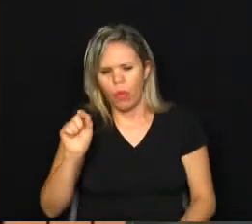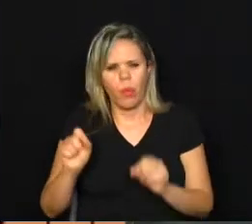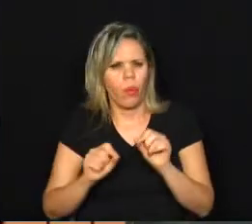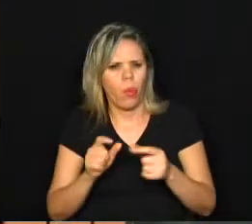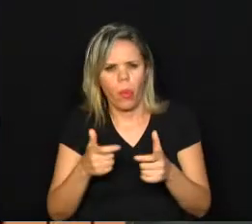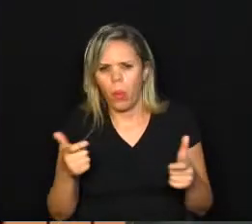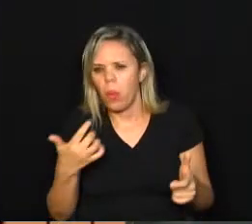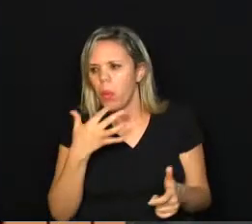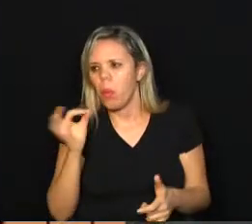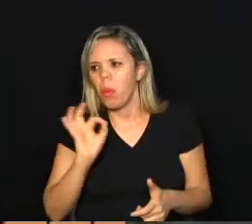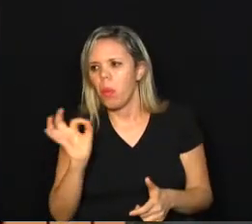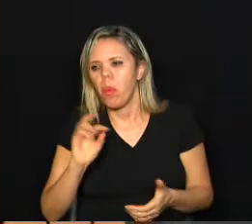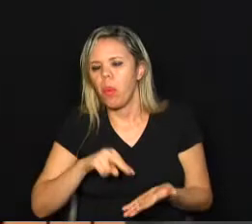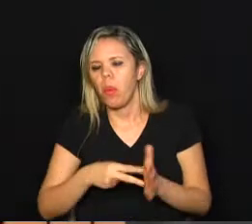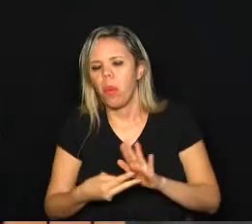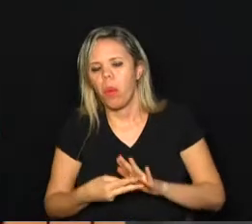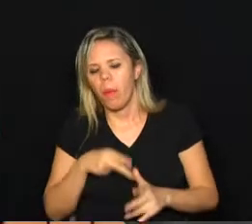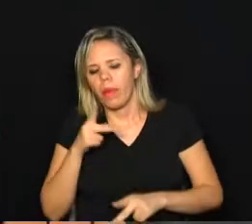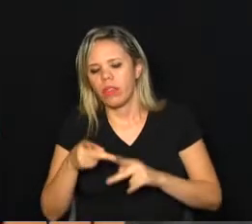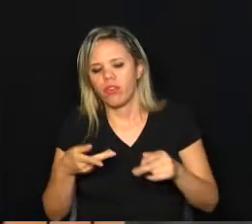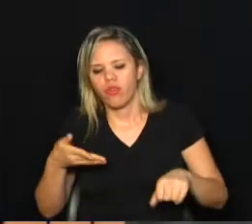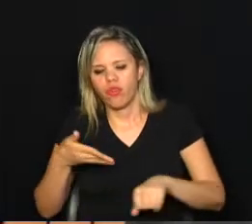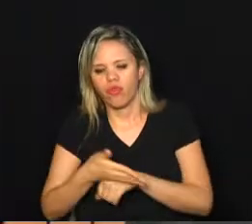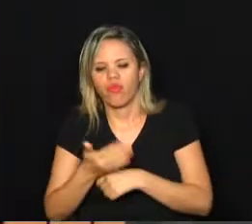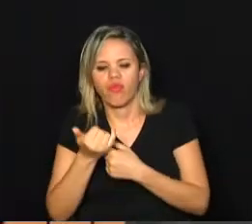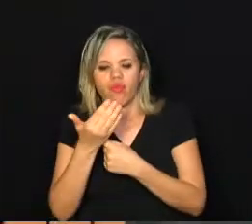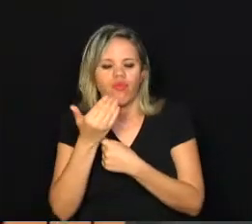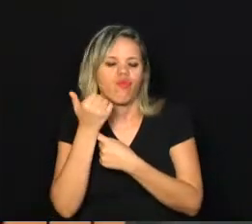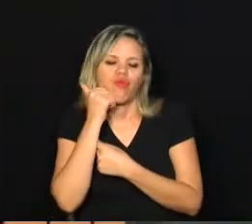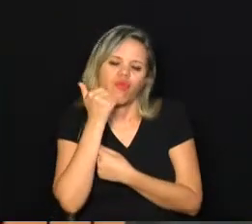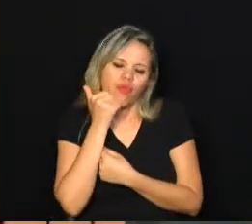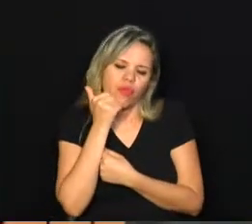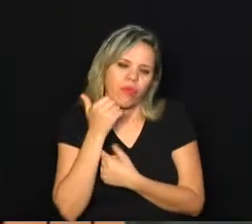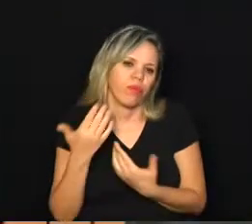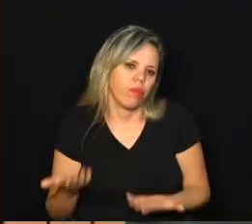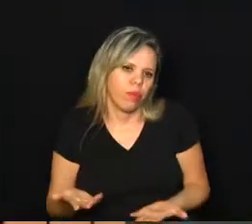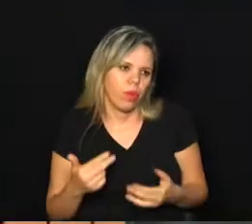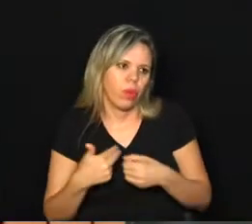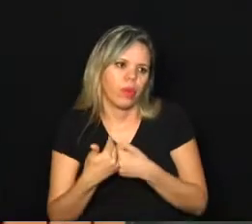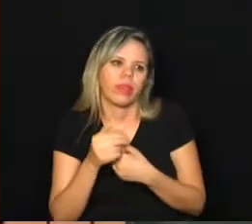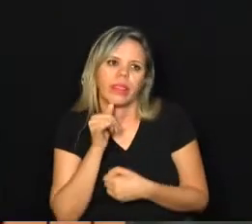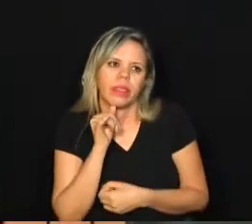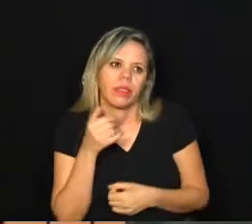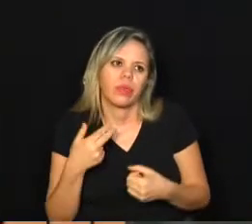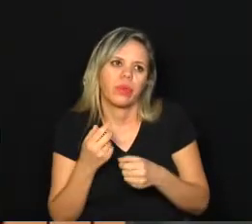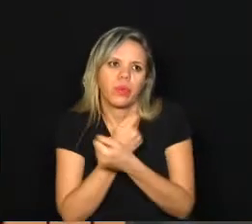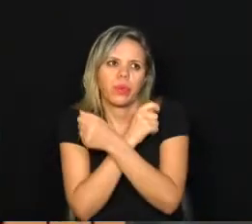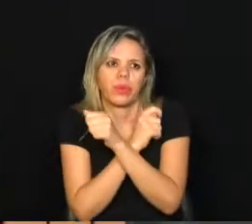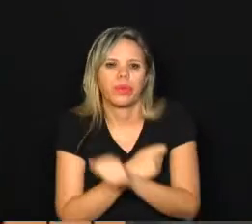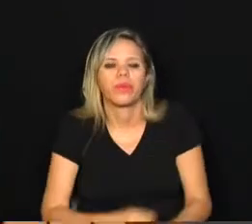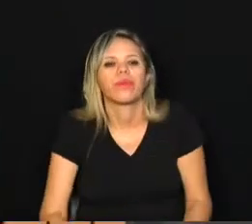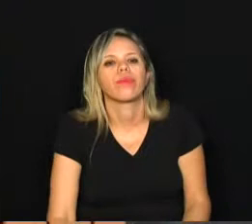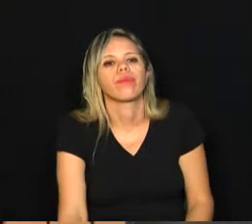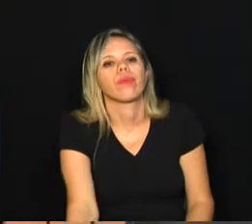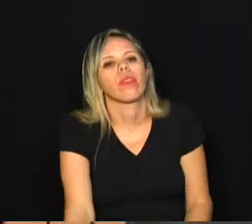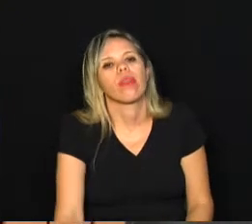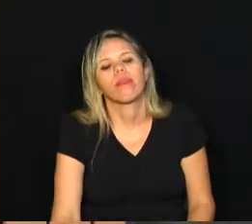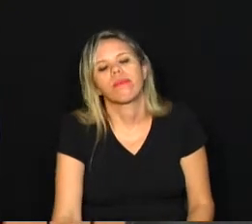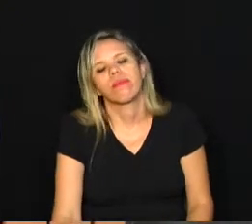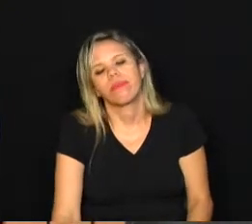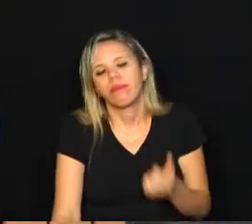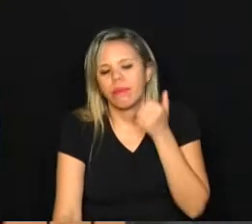saiba, a não ser aquelas pessoas que estão mais envolvidas com a própria ciência e tecnologia, ou com a Unicamp, ou com a PUC, né? Área mais